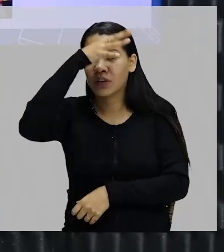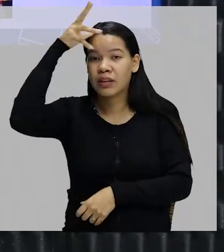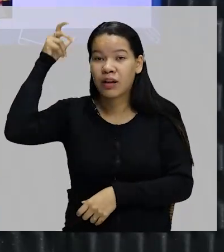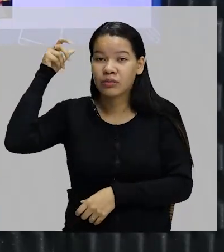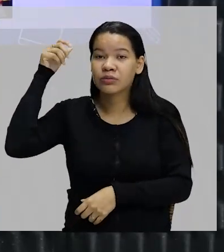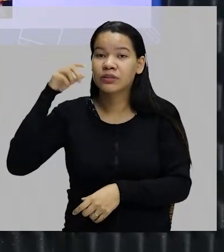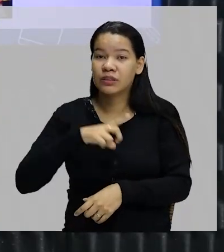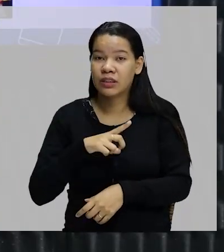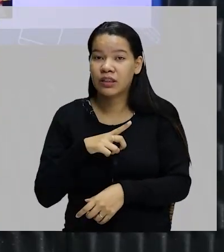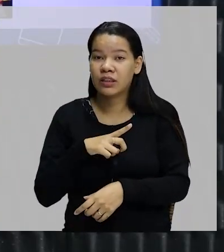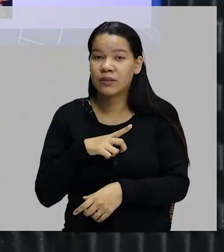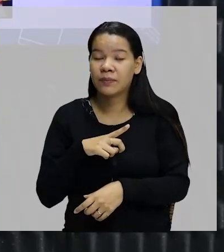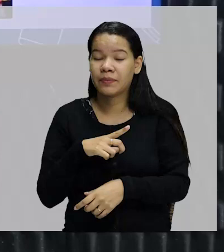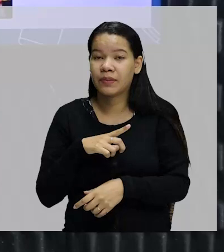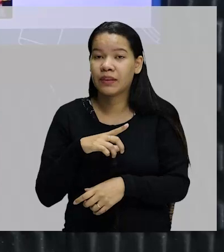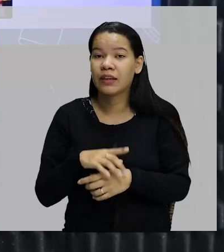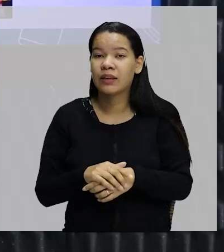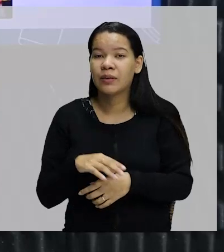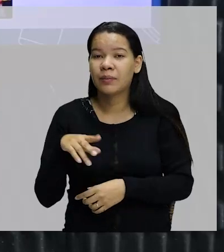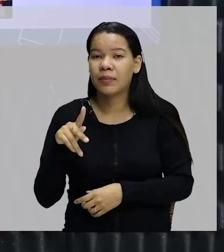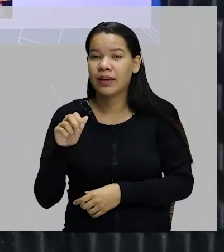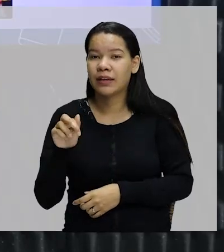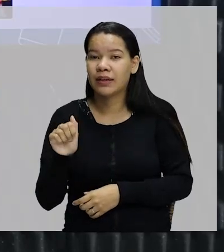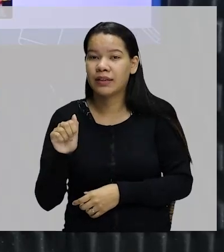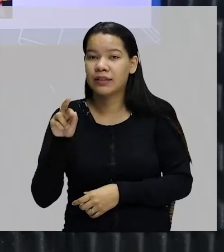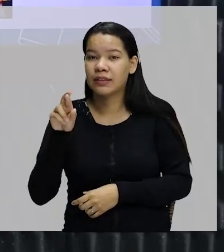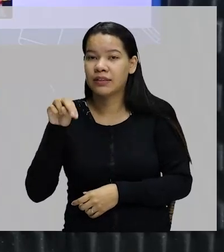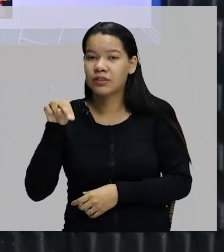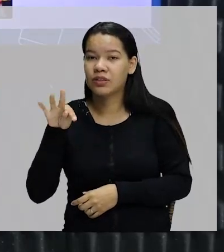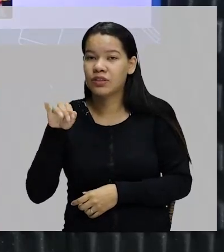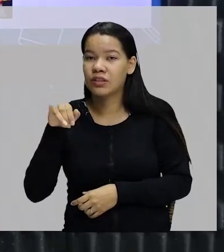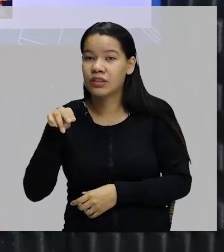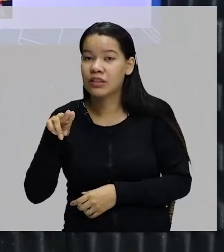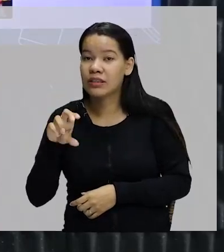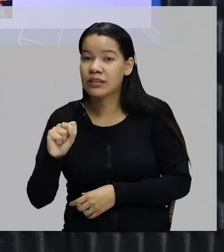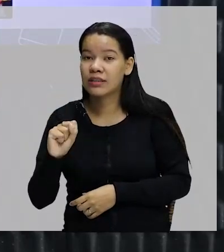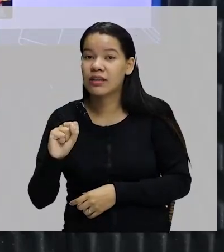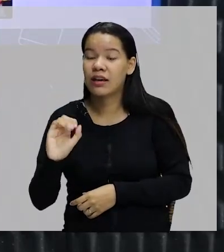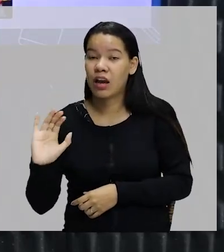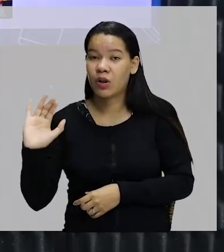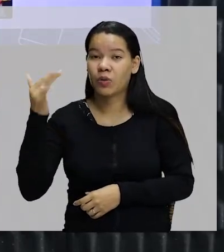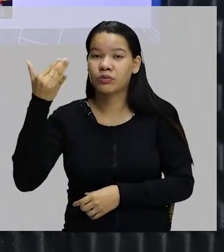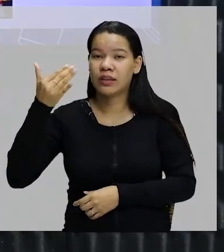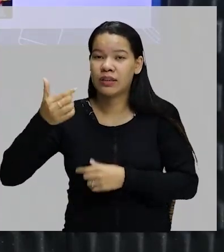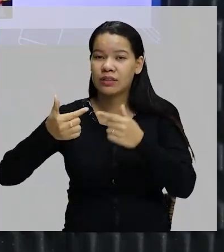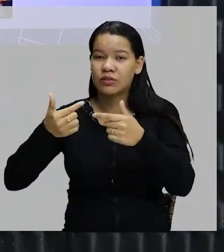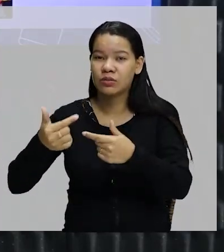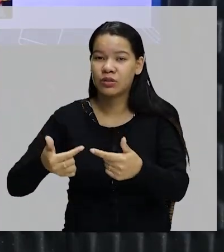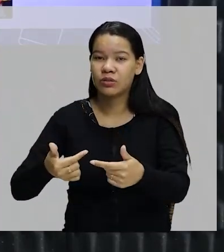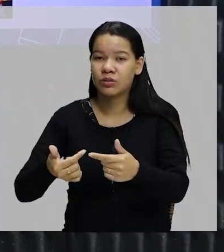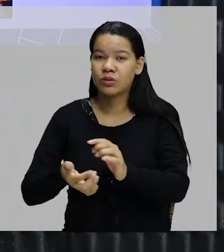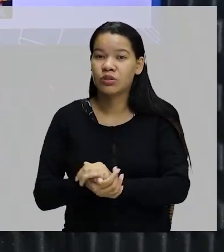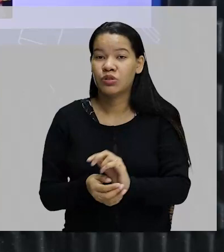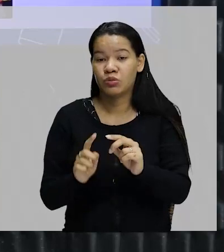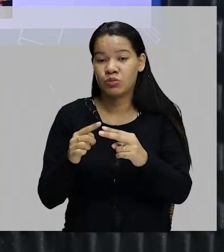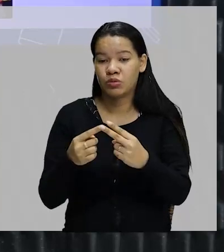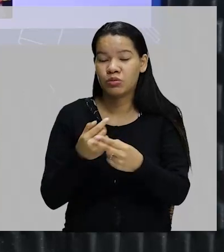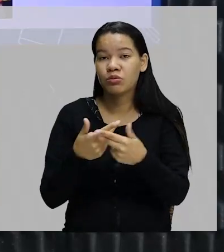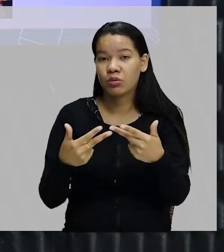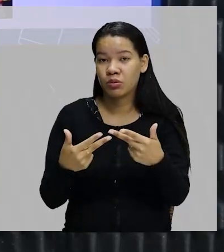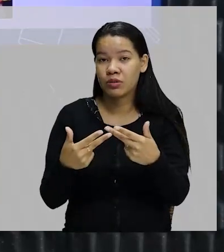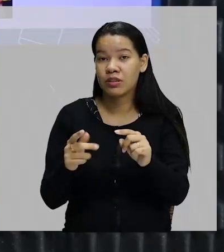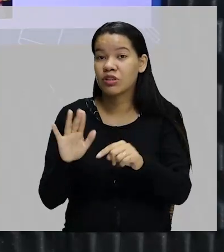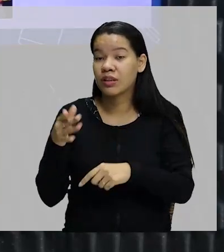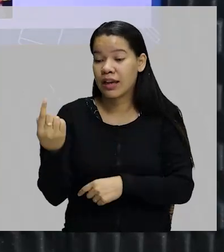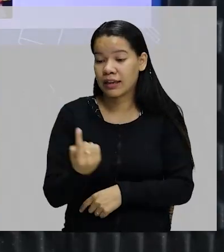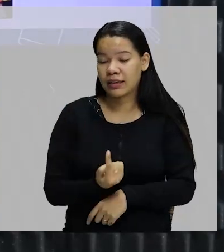Parintins, que é uma cidade, né? Acontece lá a disputa do garantido e caprichoso. Aqui nós não temos essas disputas,